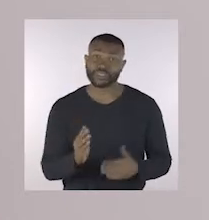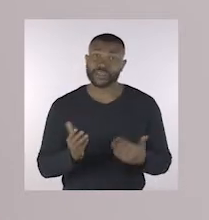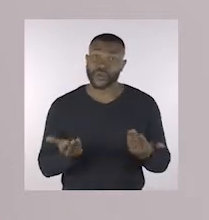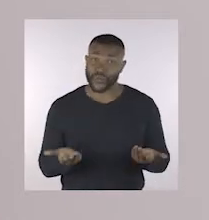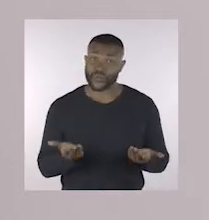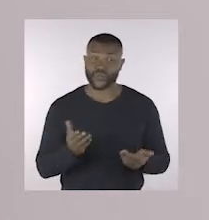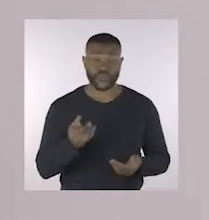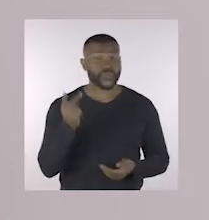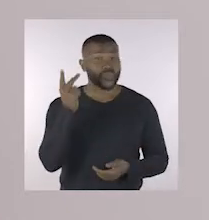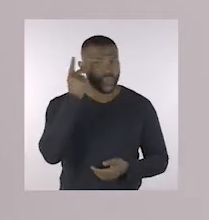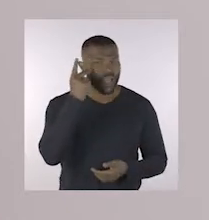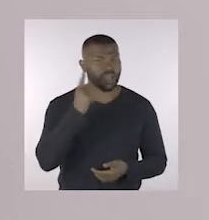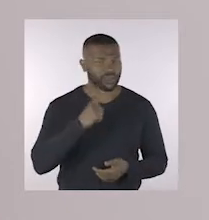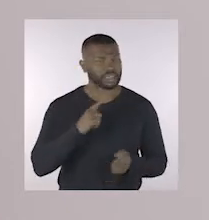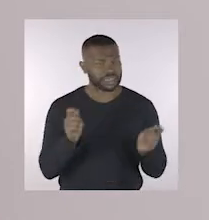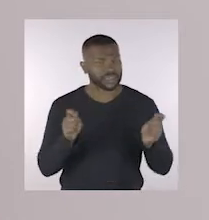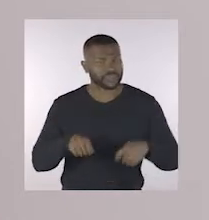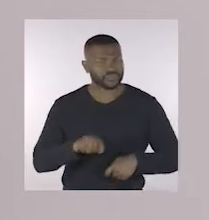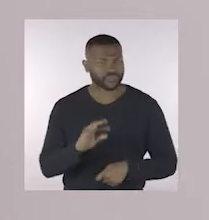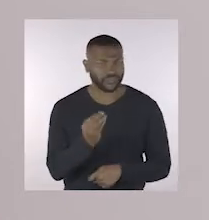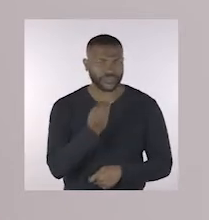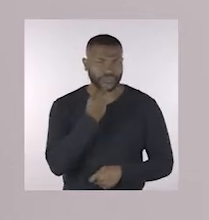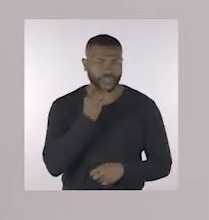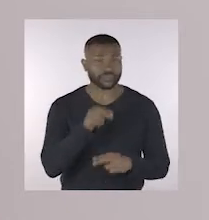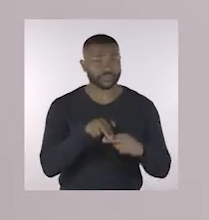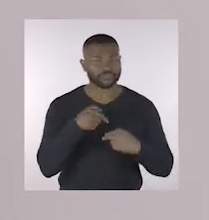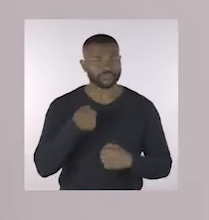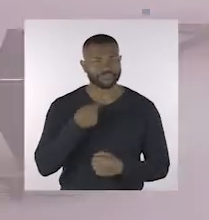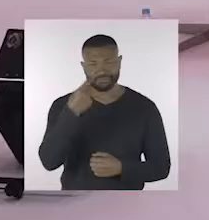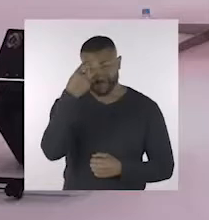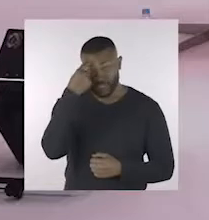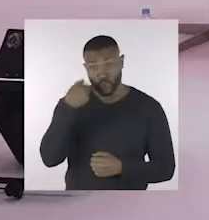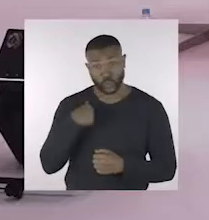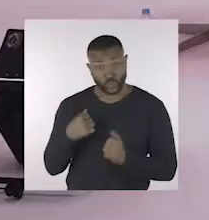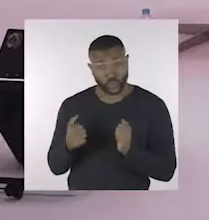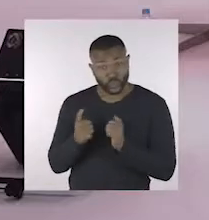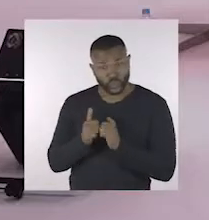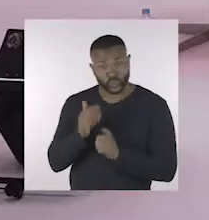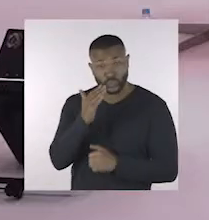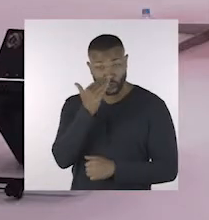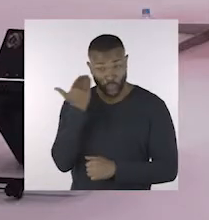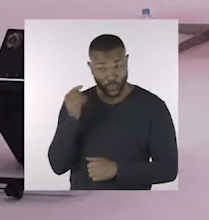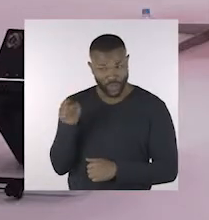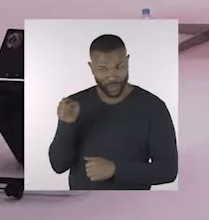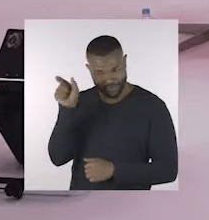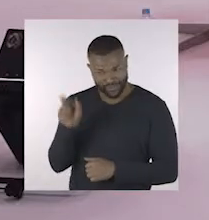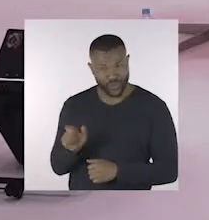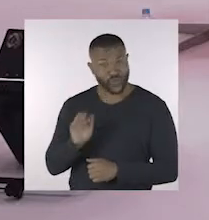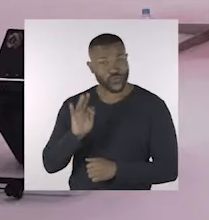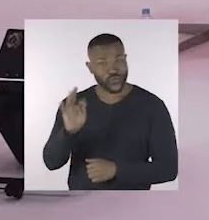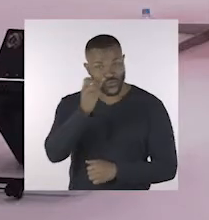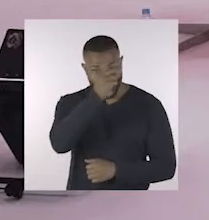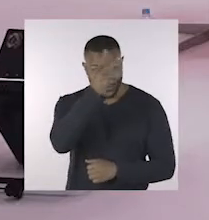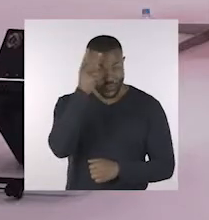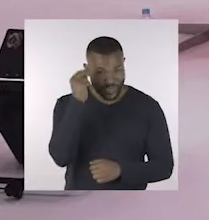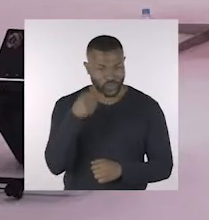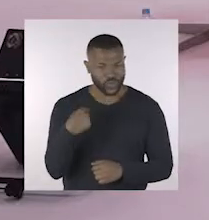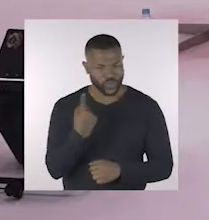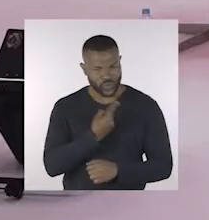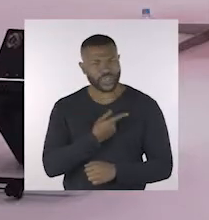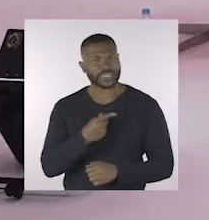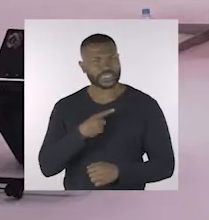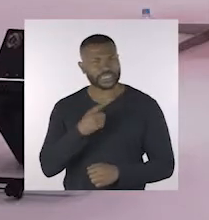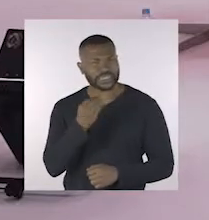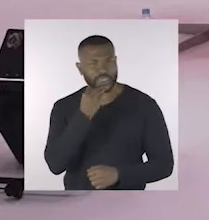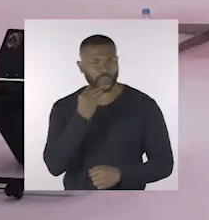então São Paulo tem essa condição e é por isso que acho que eu não jilmar tatto nosso prefeito vai ter